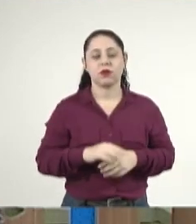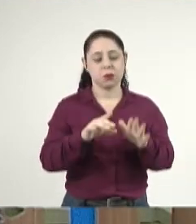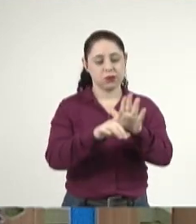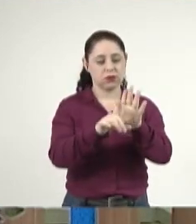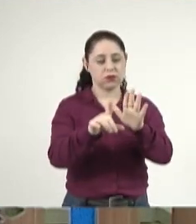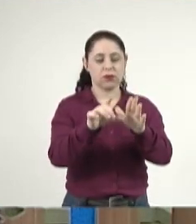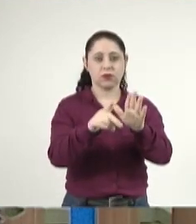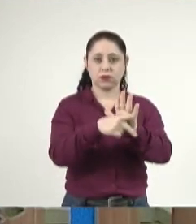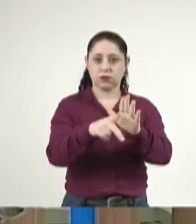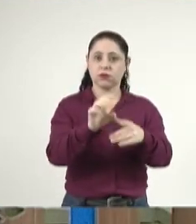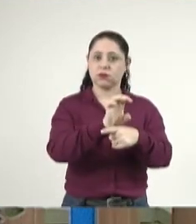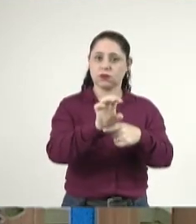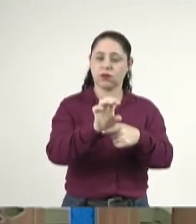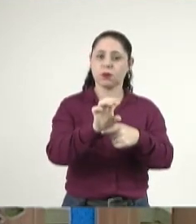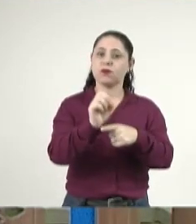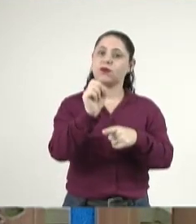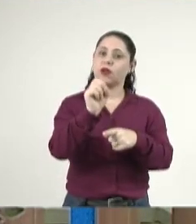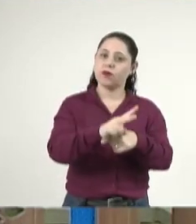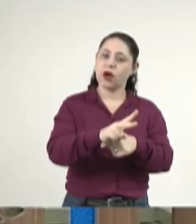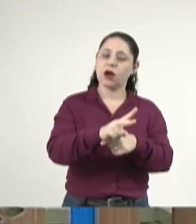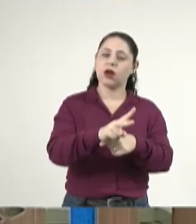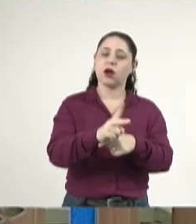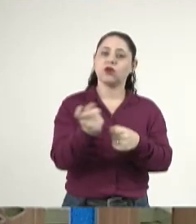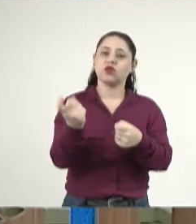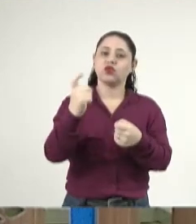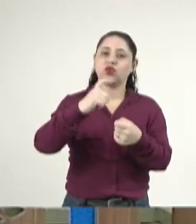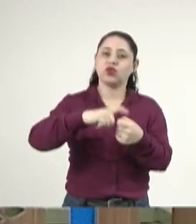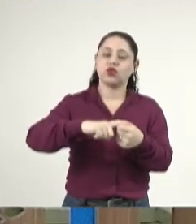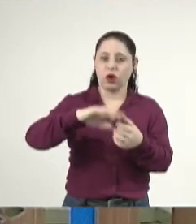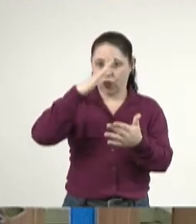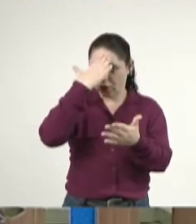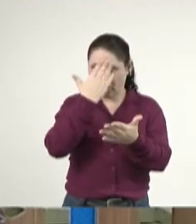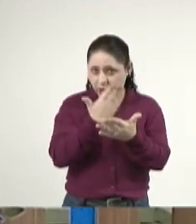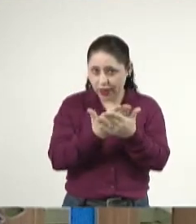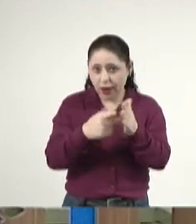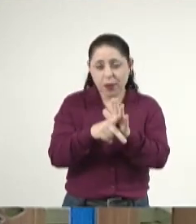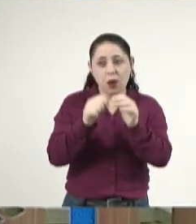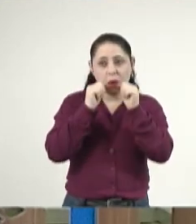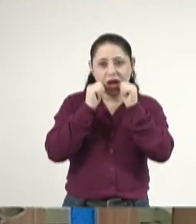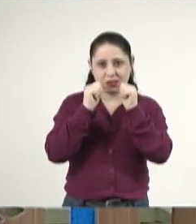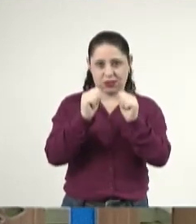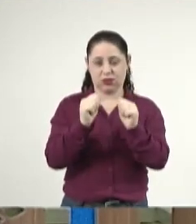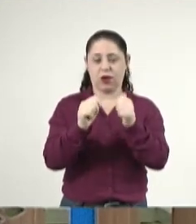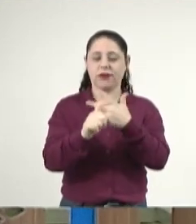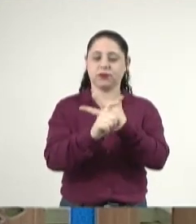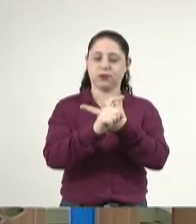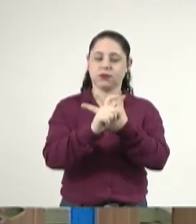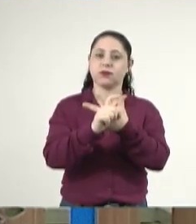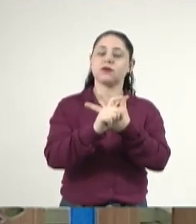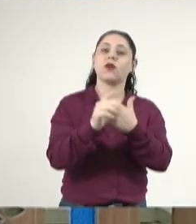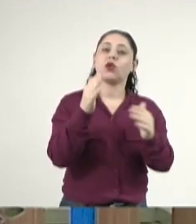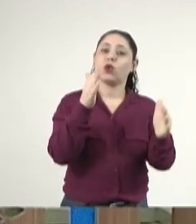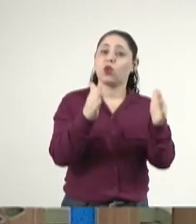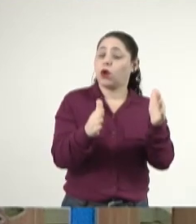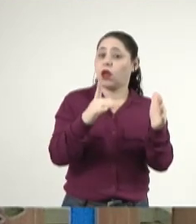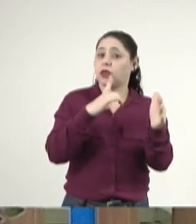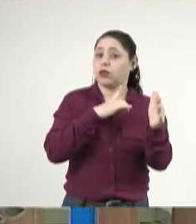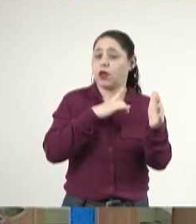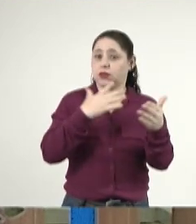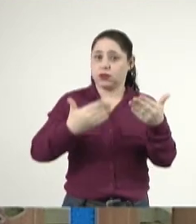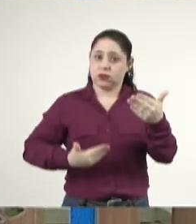legislação estadual com relação aos cargos em comissão e funções de confiança do Poder Executivo, que são espaços ocupados tanto